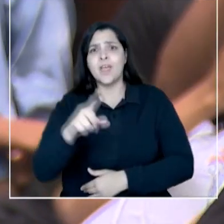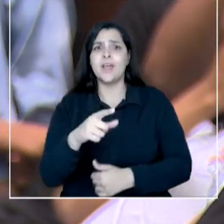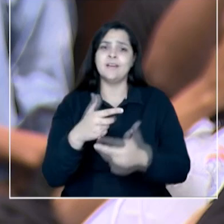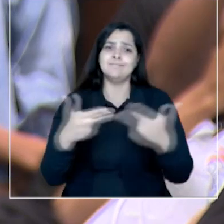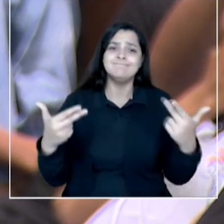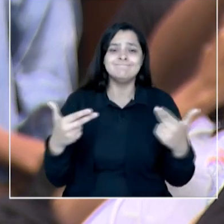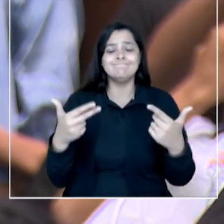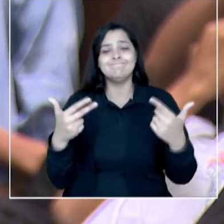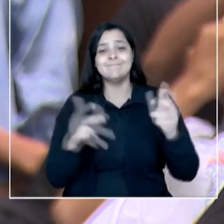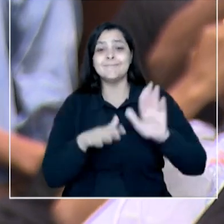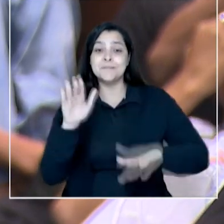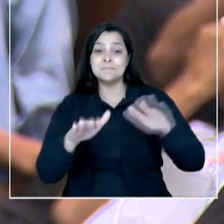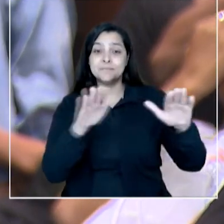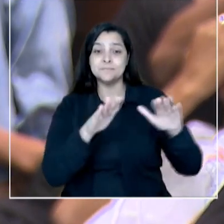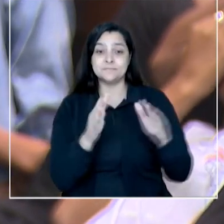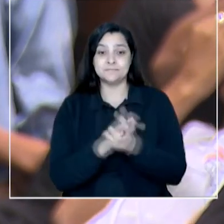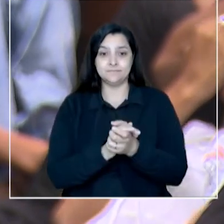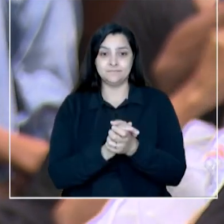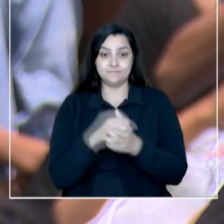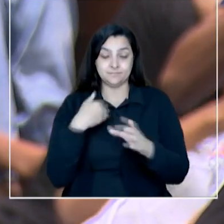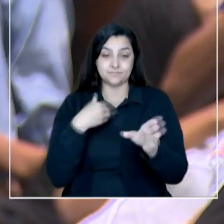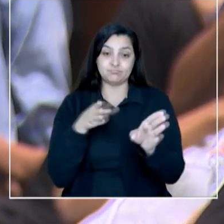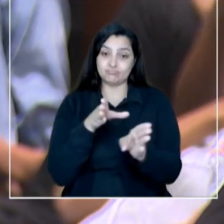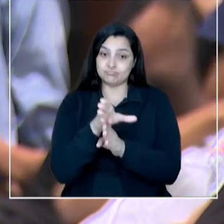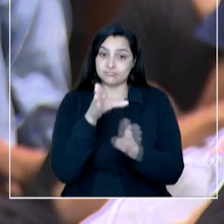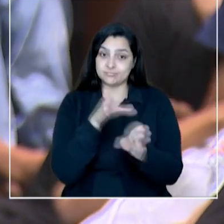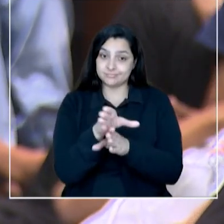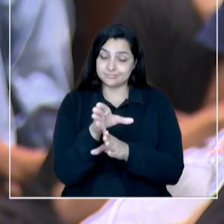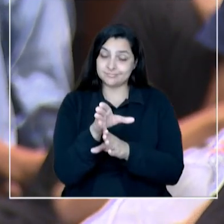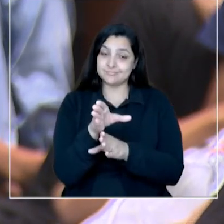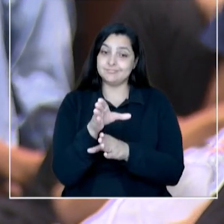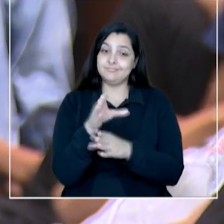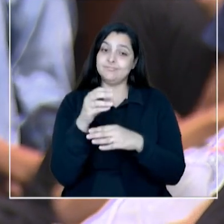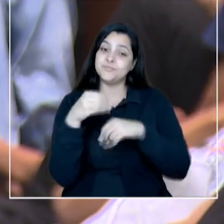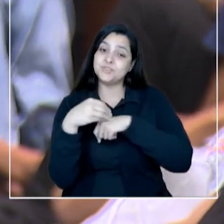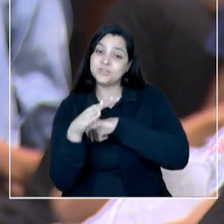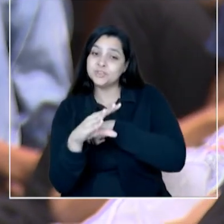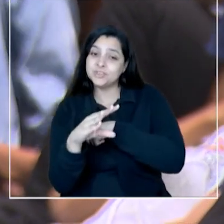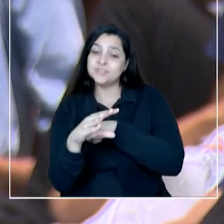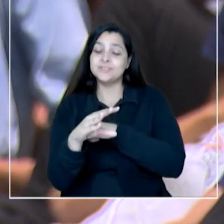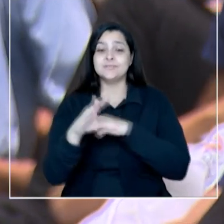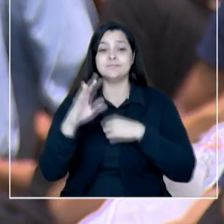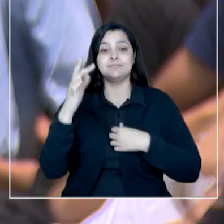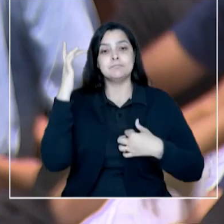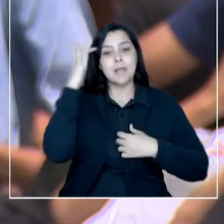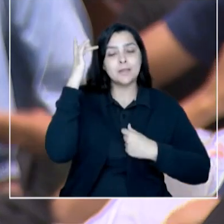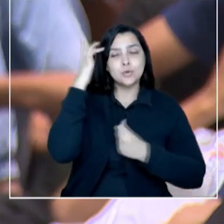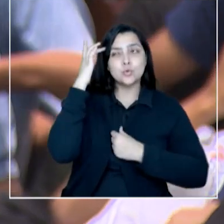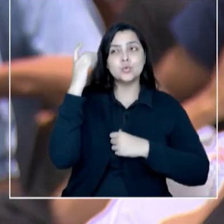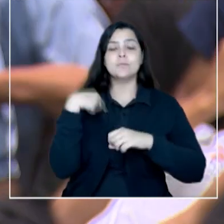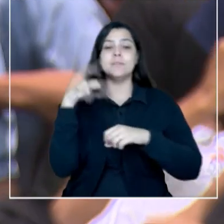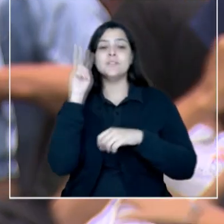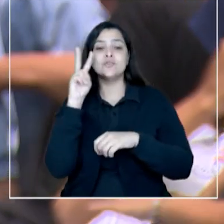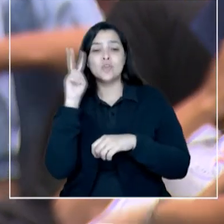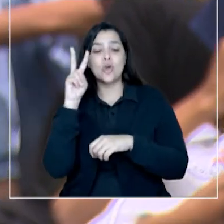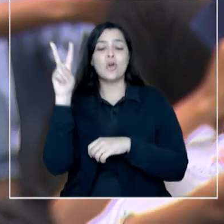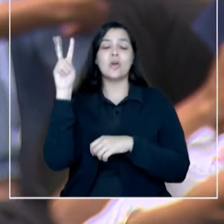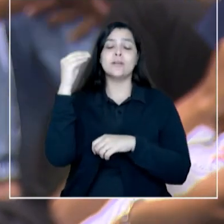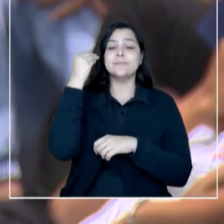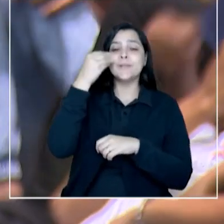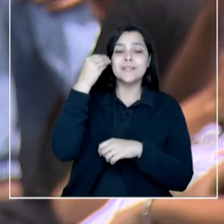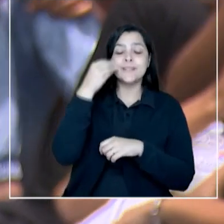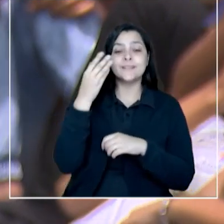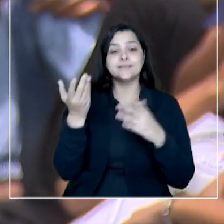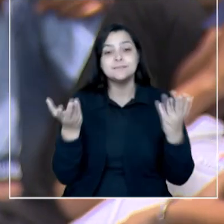assim, o conselho que eu dou hoje, um pouco mais maduro com tudo que aconteceu na minha vida e tal, é que,